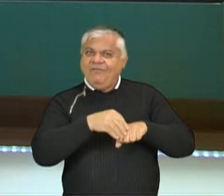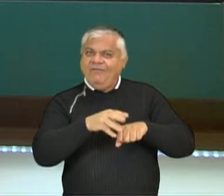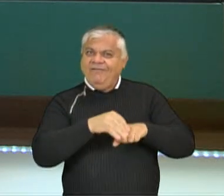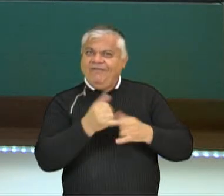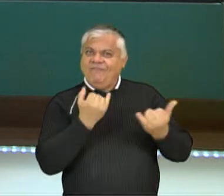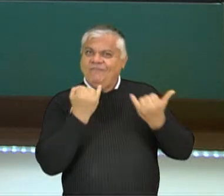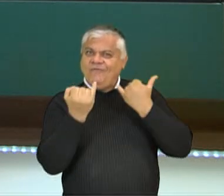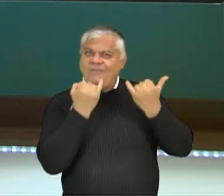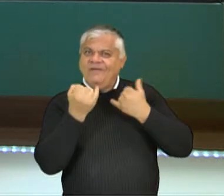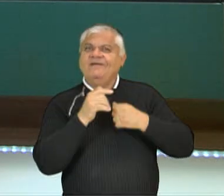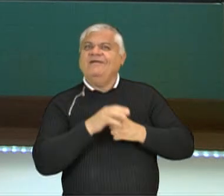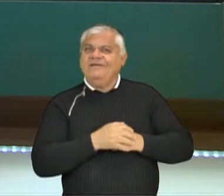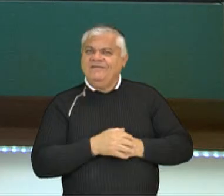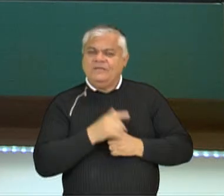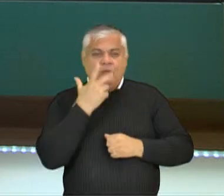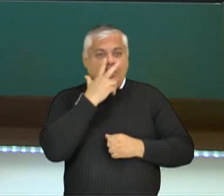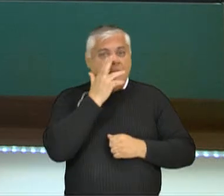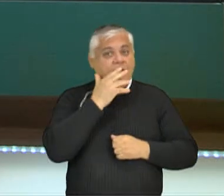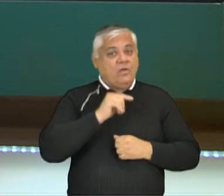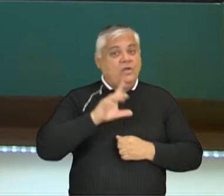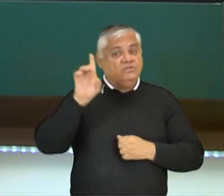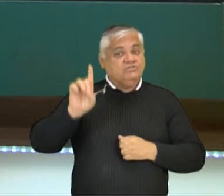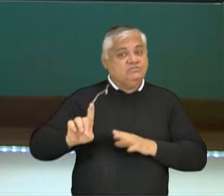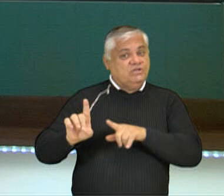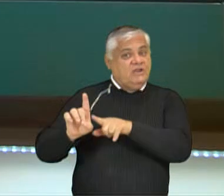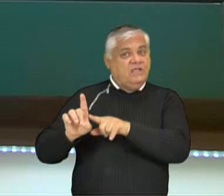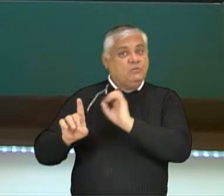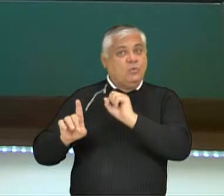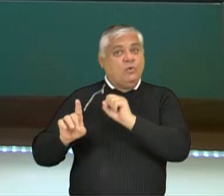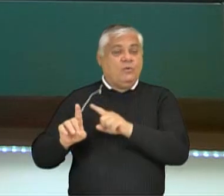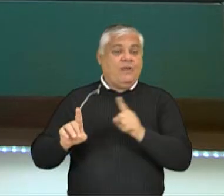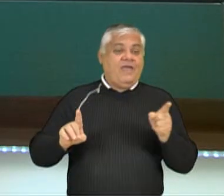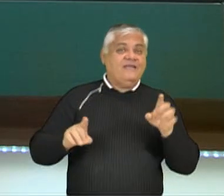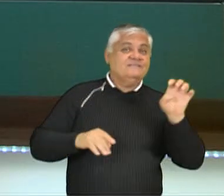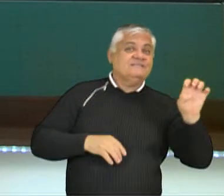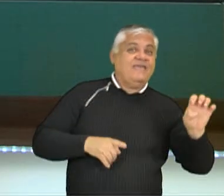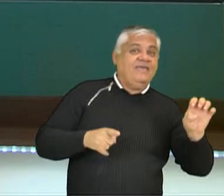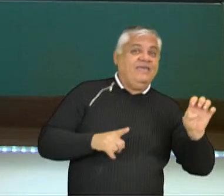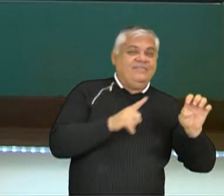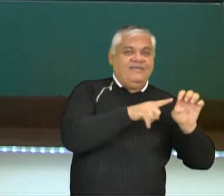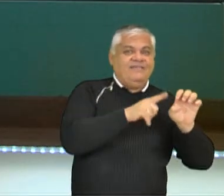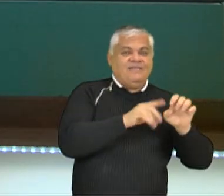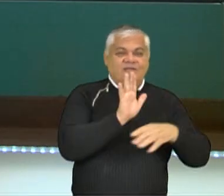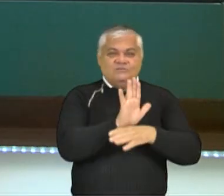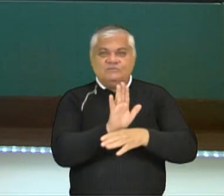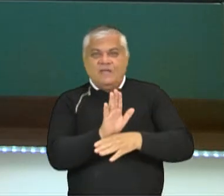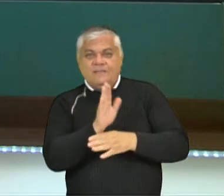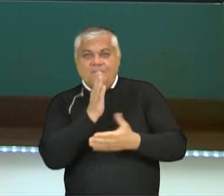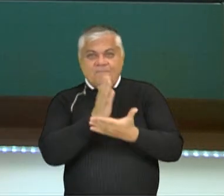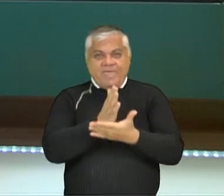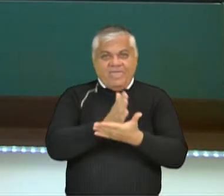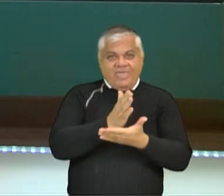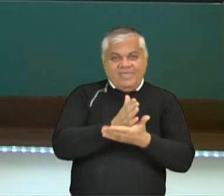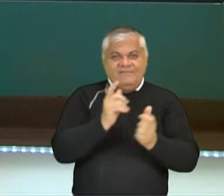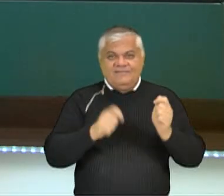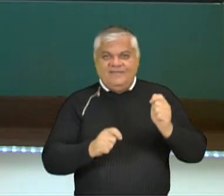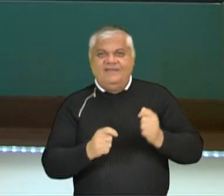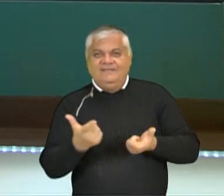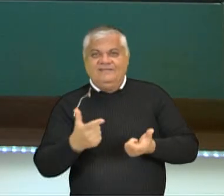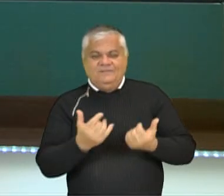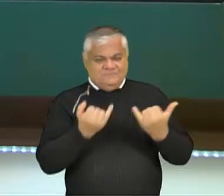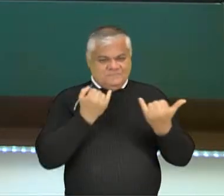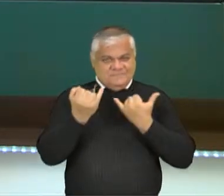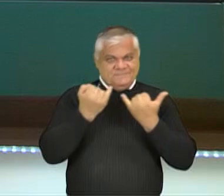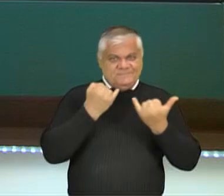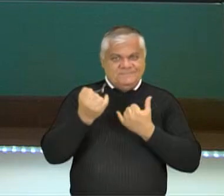que ele deveria ir mais para o lado direito ou mais para jogar mais para a esquerda, né? Auxiliar mais ali o meio de campo. Então,